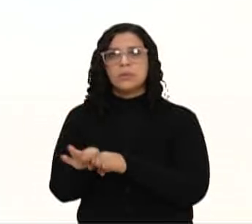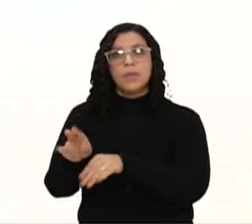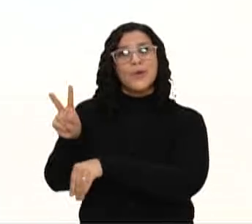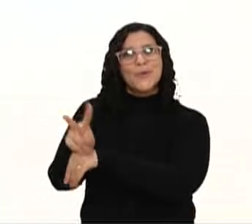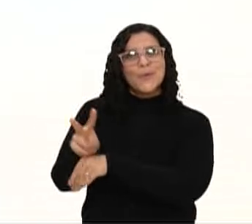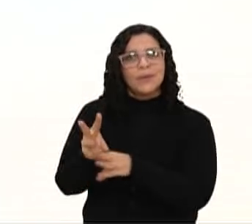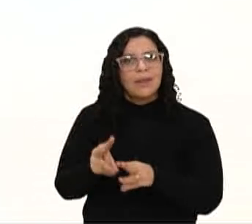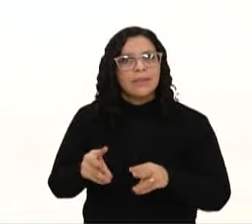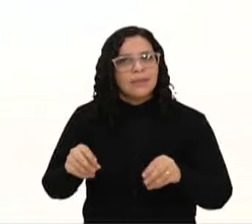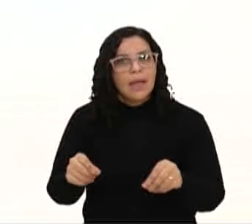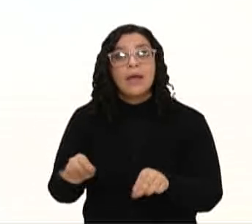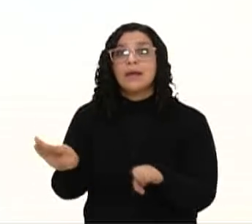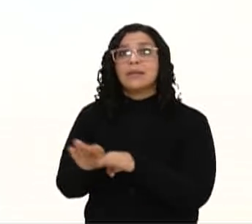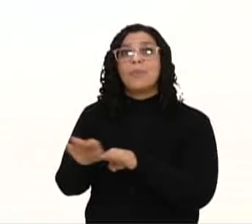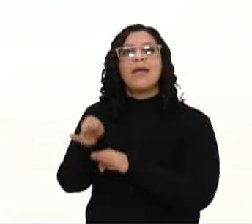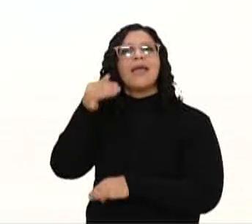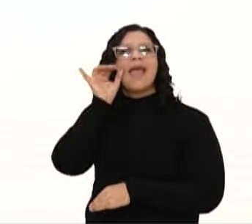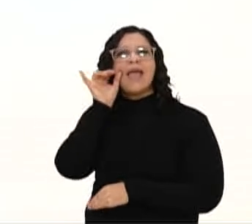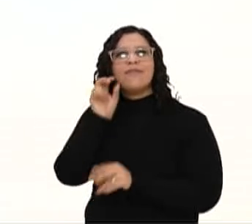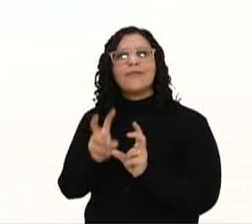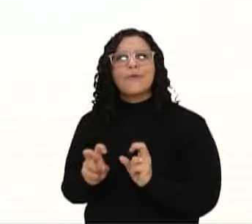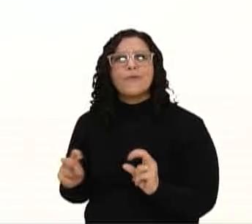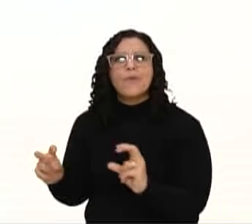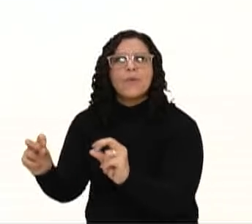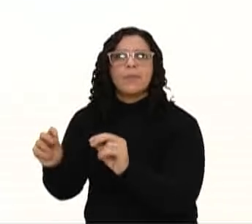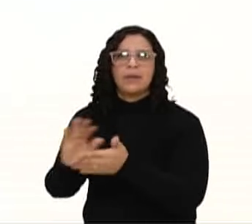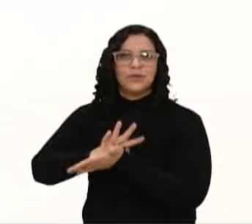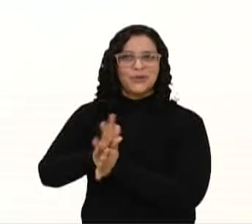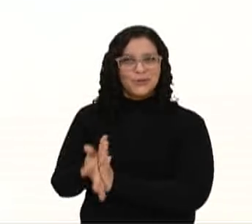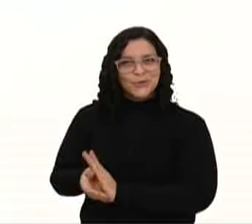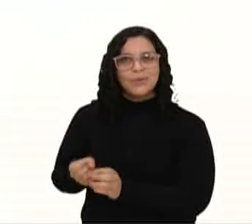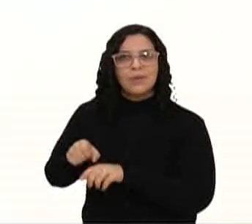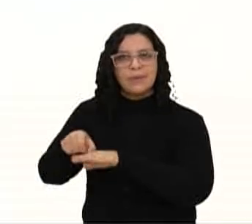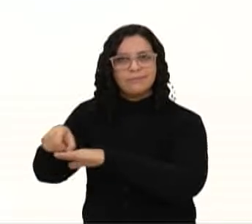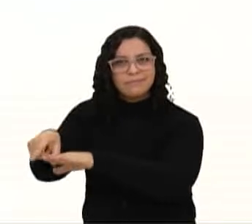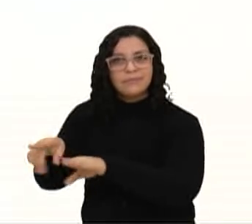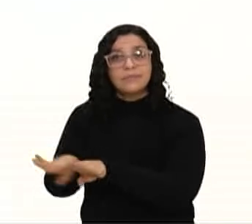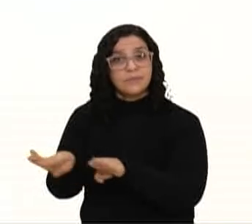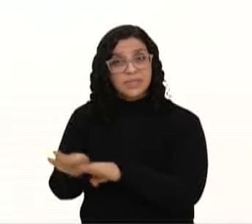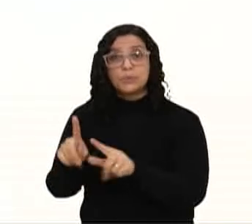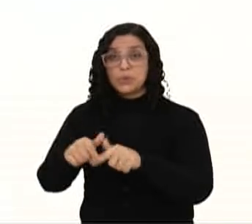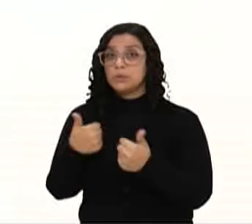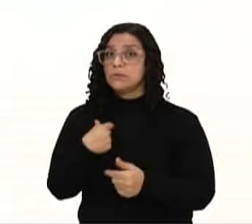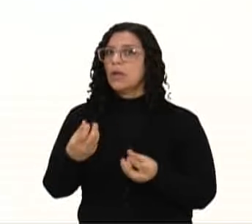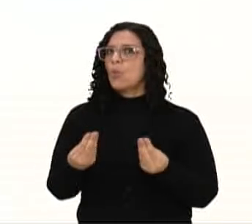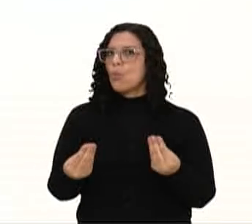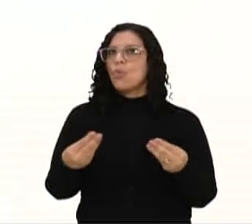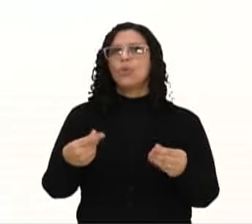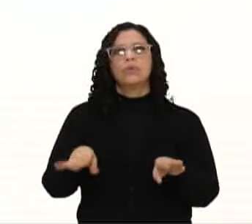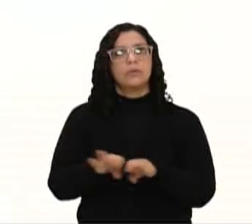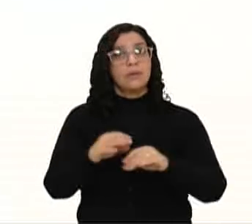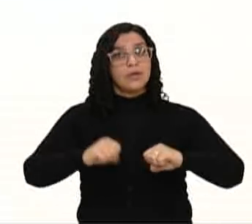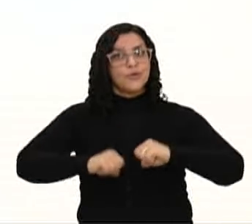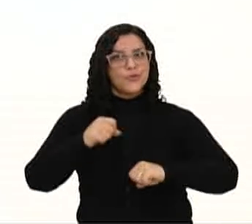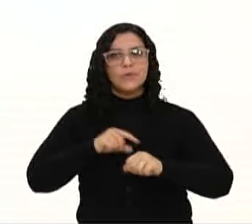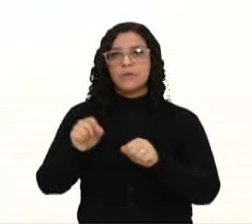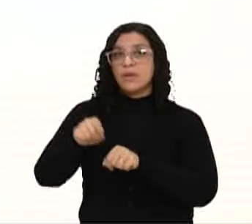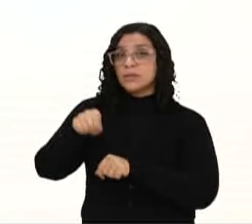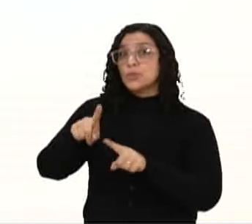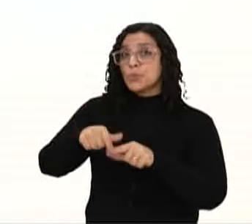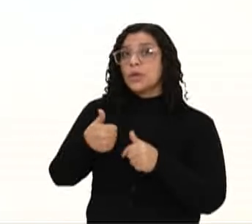pragas que vão atacar aquela plantação, enfim, tudo isso é produzido em grande quantidade, porque a quantidade